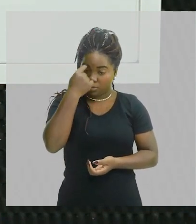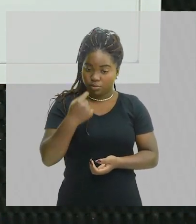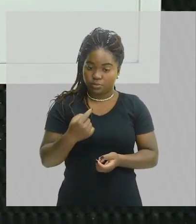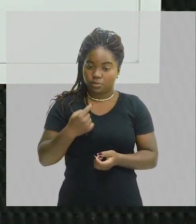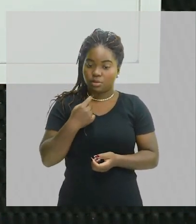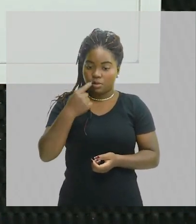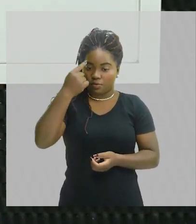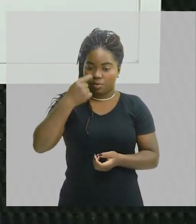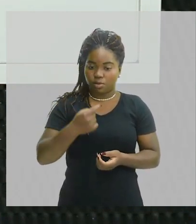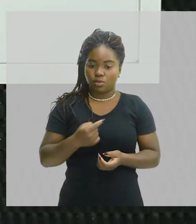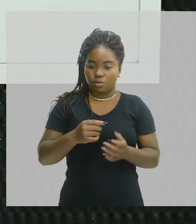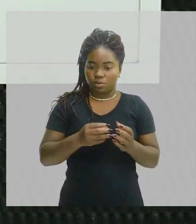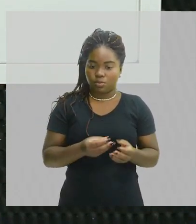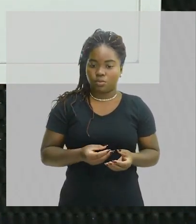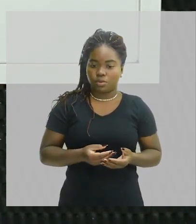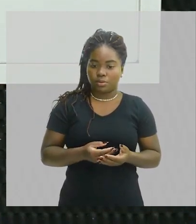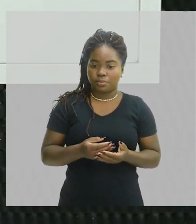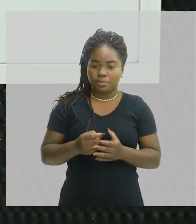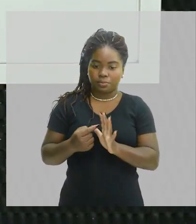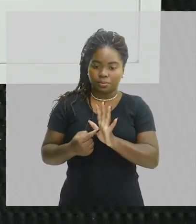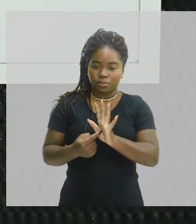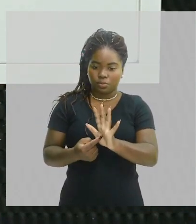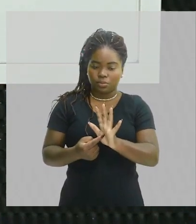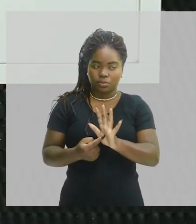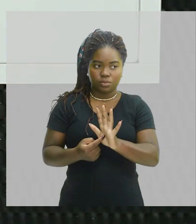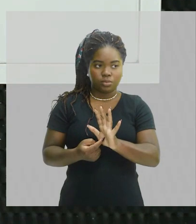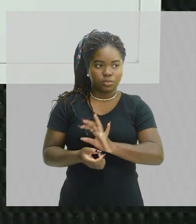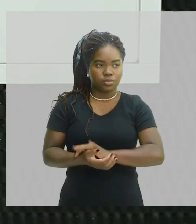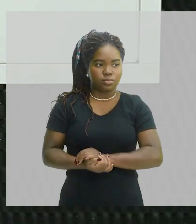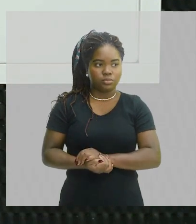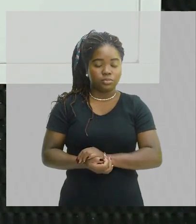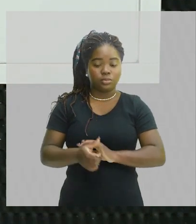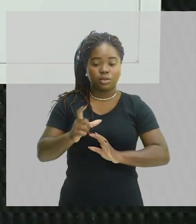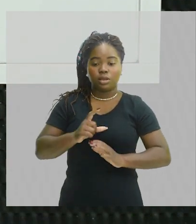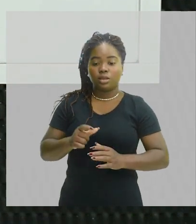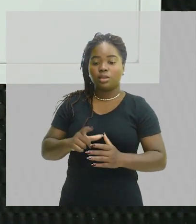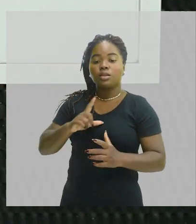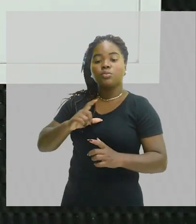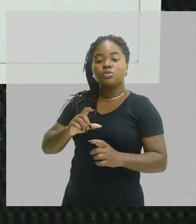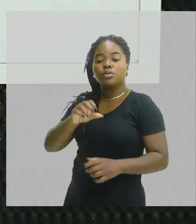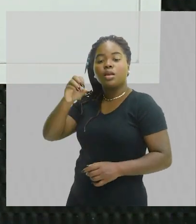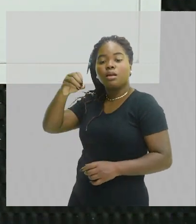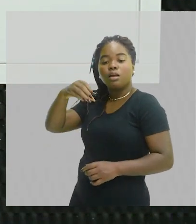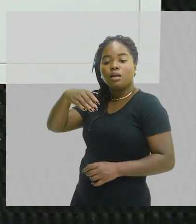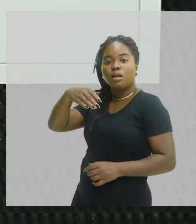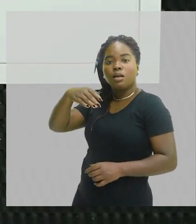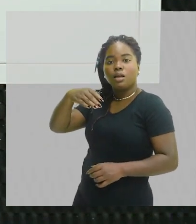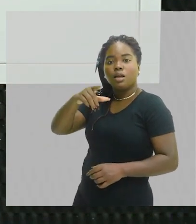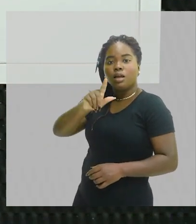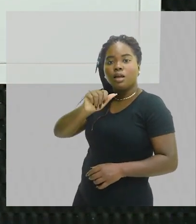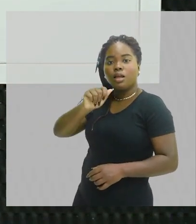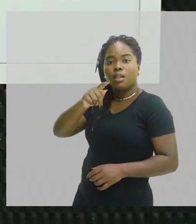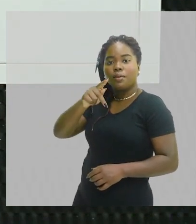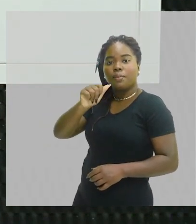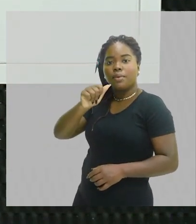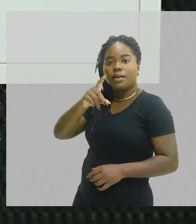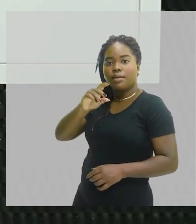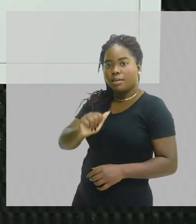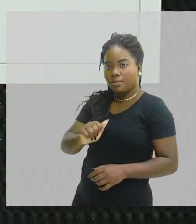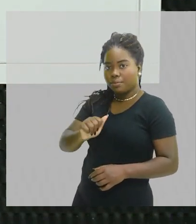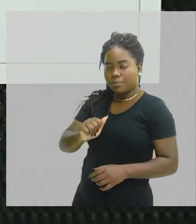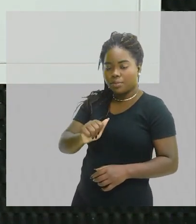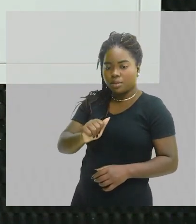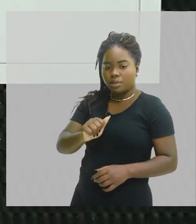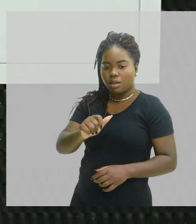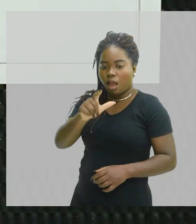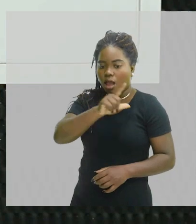vocês. E nós vamos ter bem aqui uma lâmpada, né? Essa lâmpada eu vou representar da seguinte forma, ó. Vou colocar desse